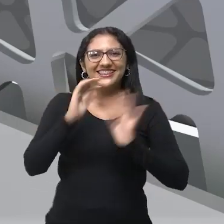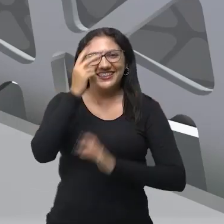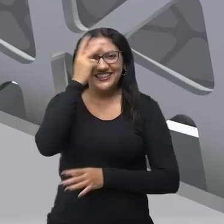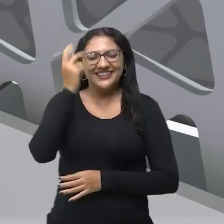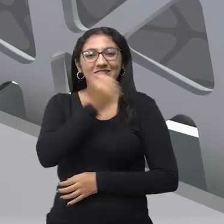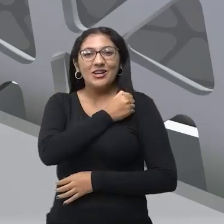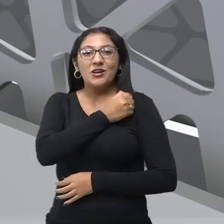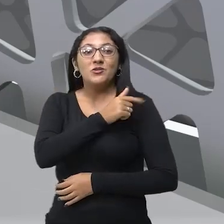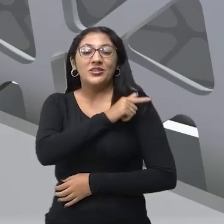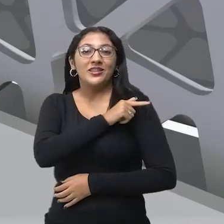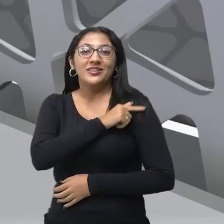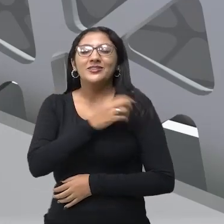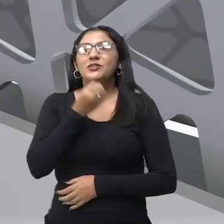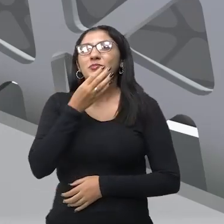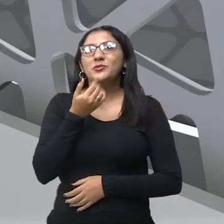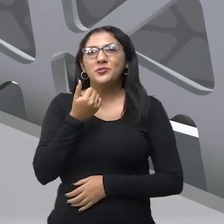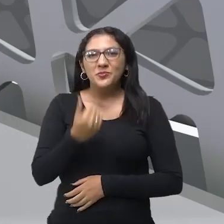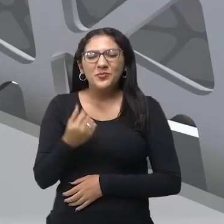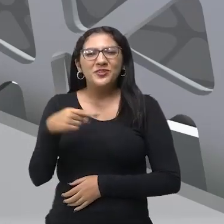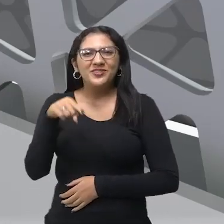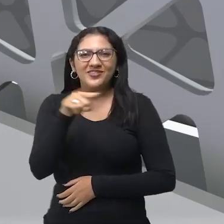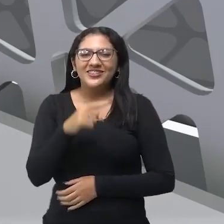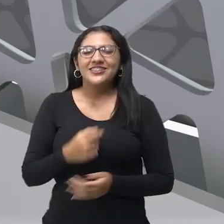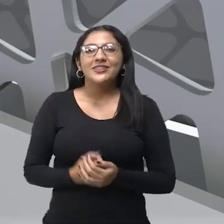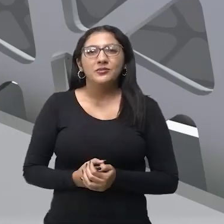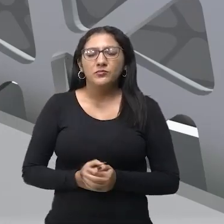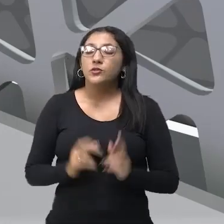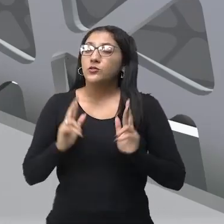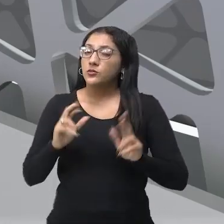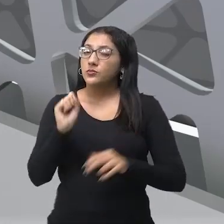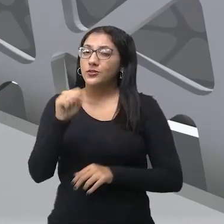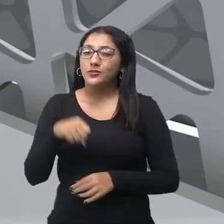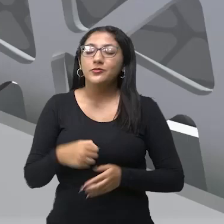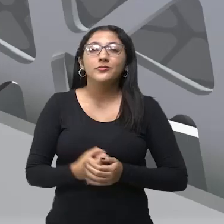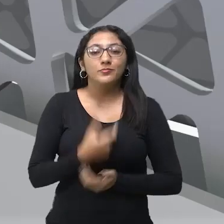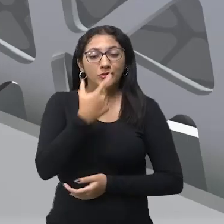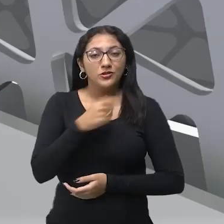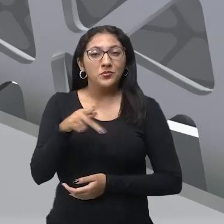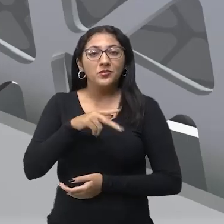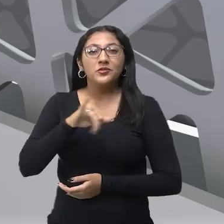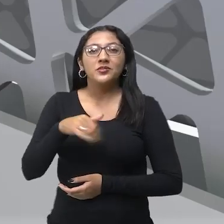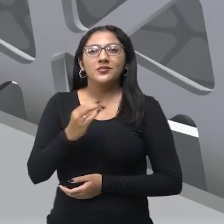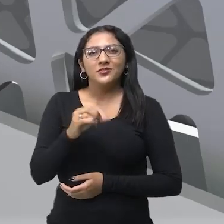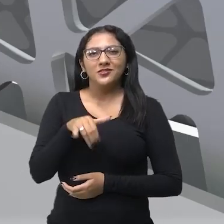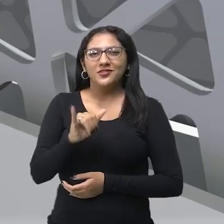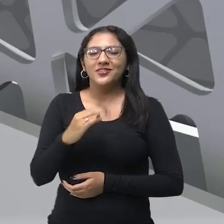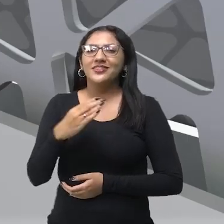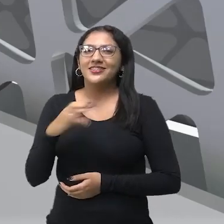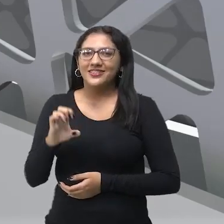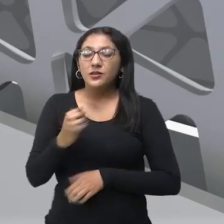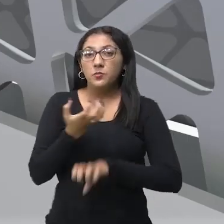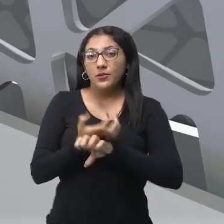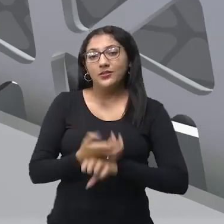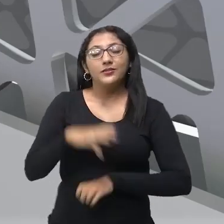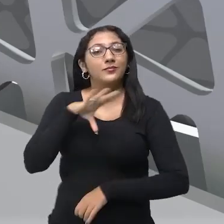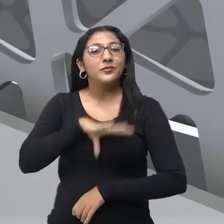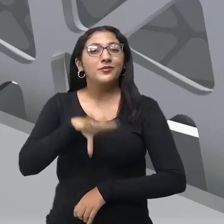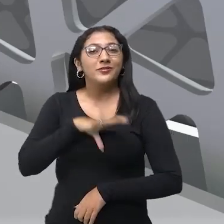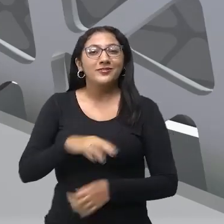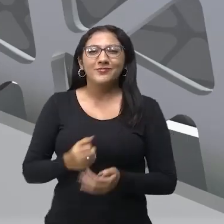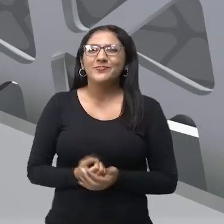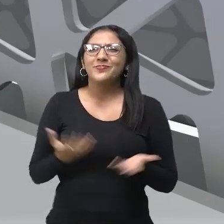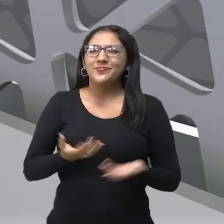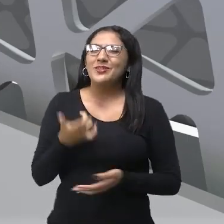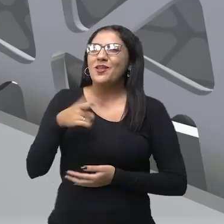pessoal do 7º ano, tudo bem com vocês? Eu espero que sim. Sou a professora Joyce Martins, de Língua Portuguesa, e estamos